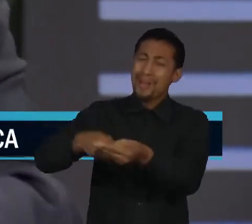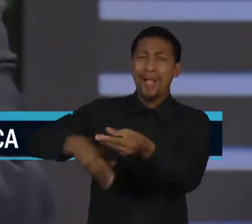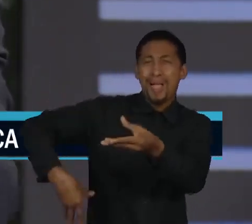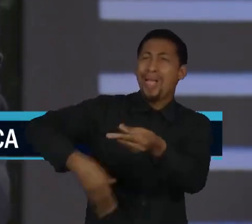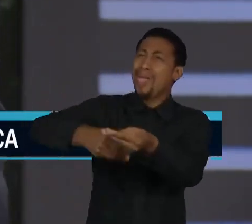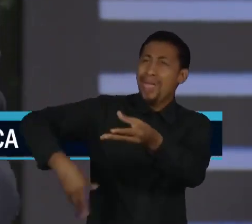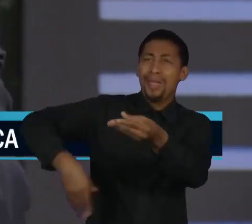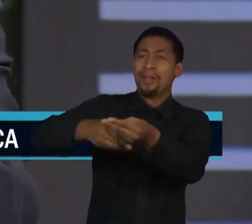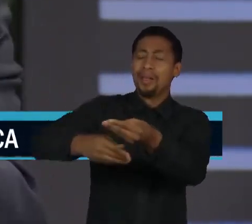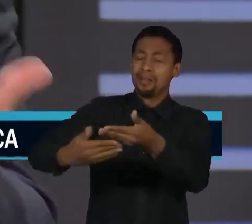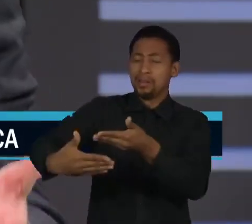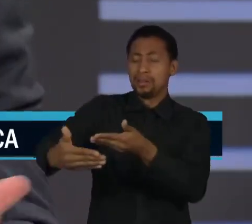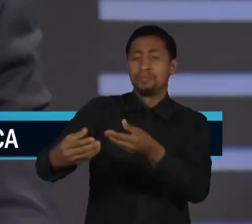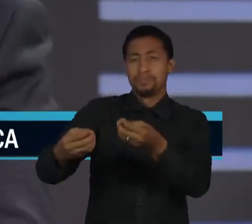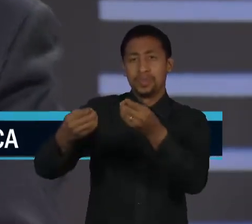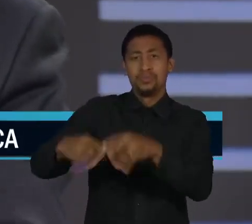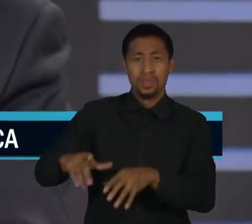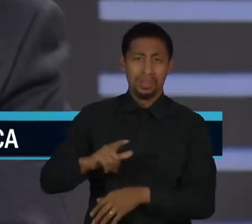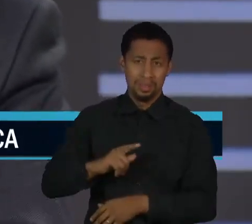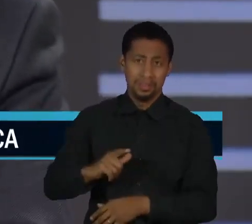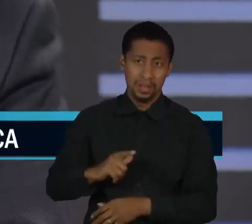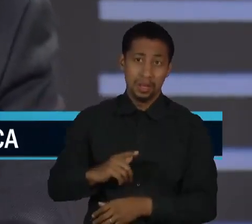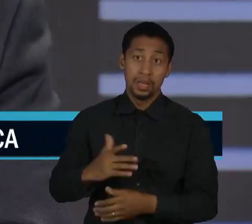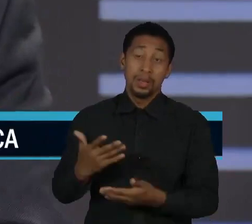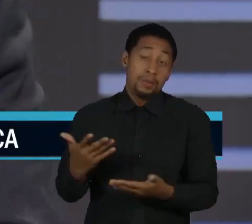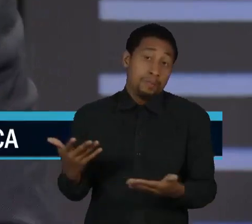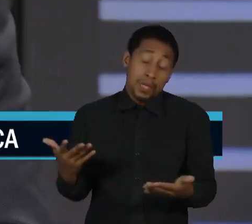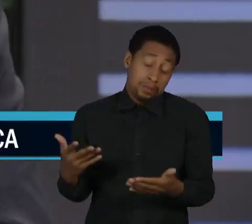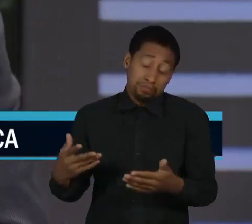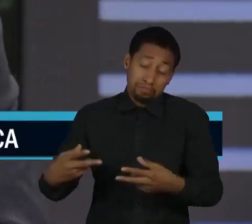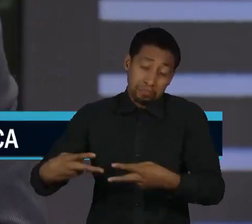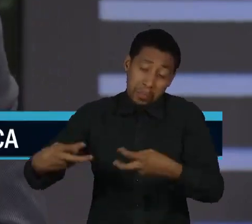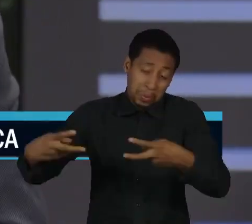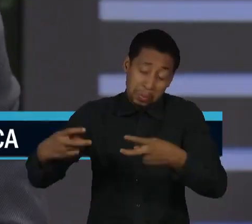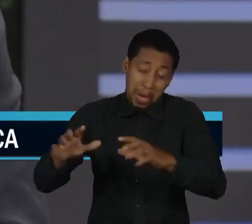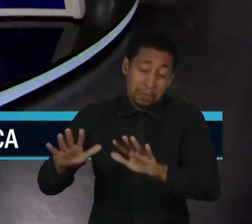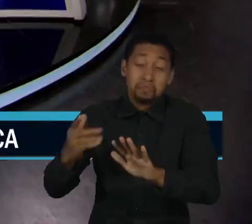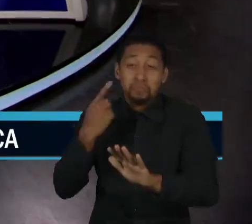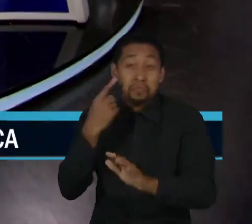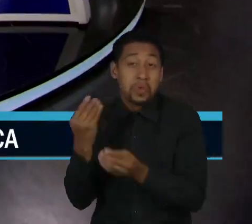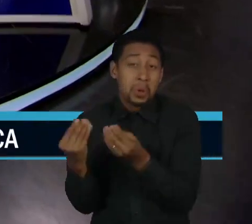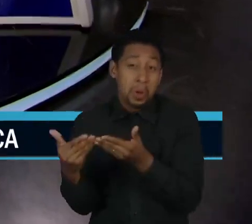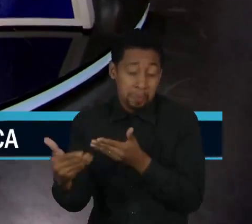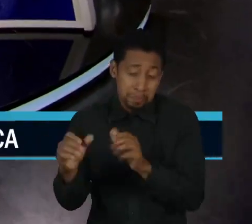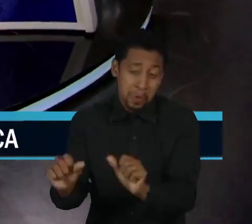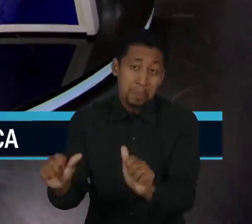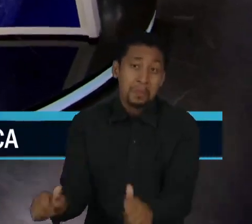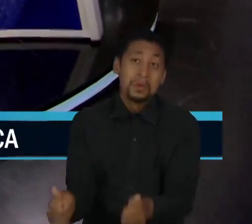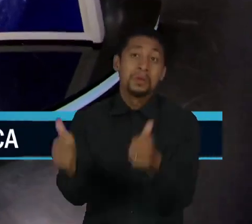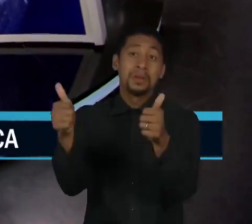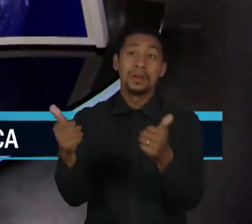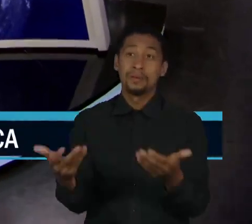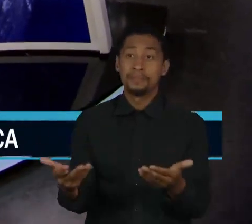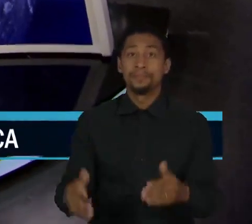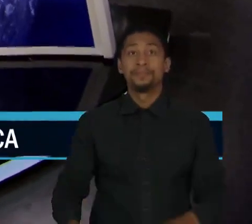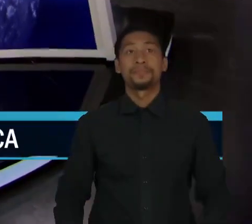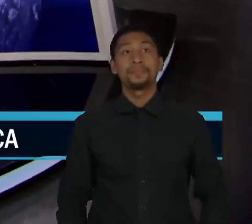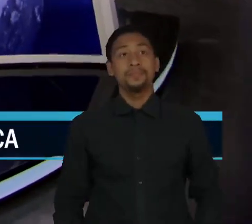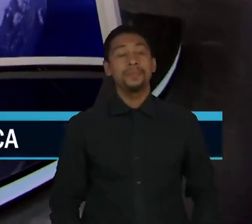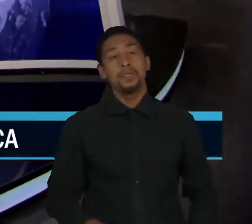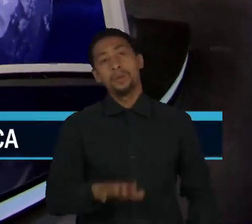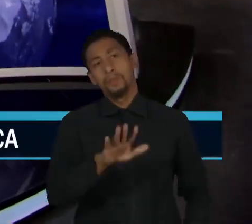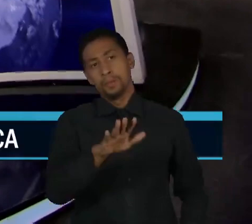tem que depois ainda ter o Senado, tem uma série de outras ações, pode melhorar. Agora, Patrícia, você que acompanha muito também da política